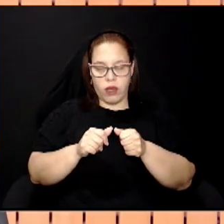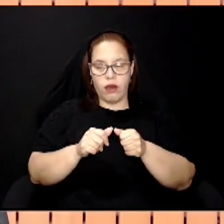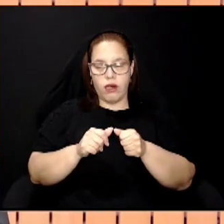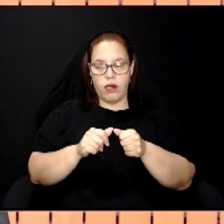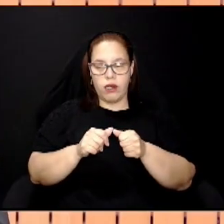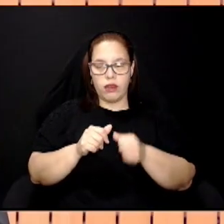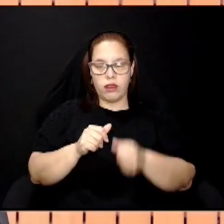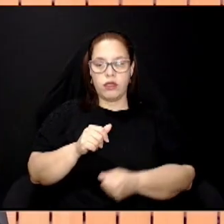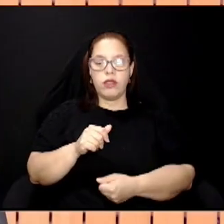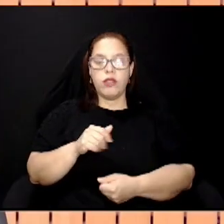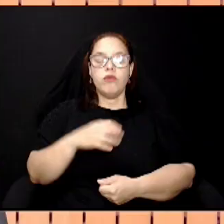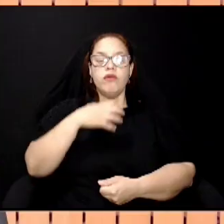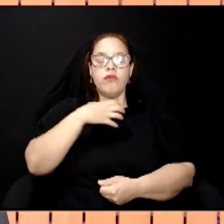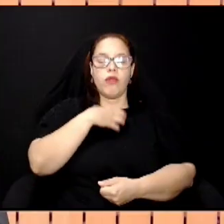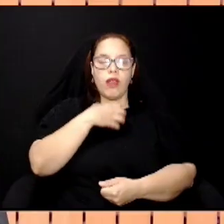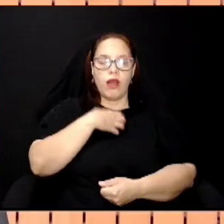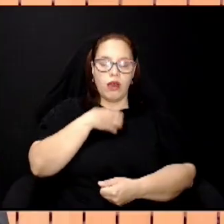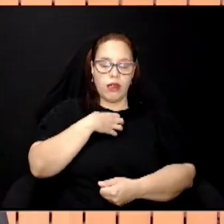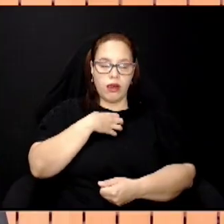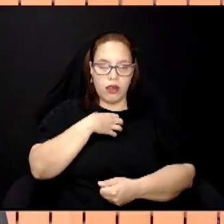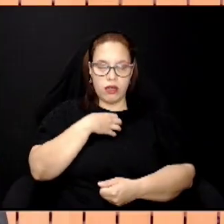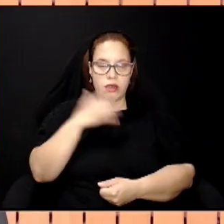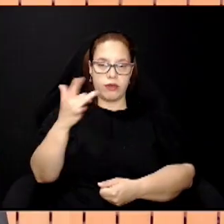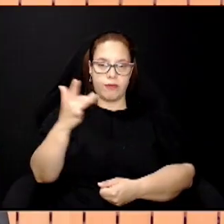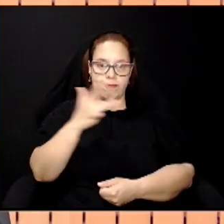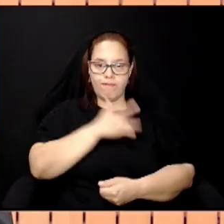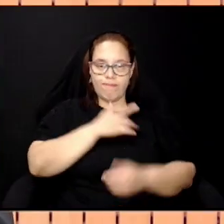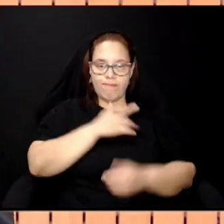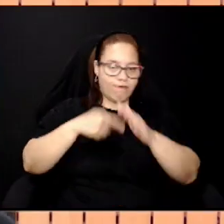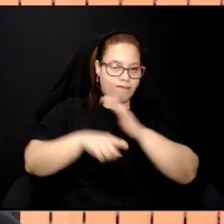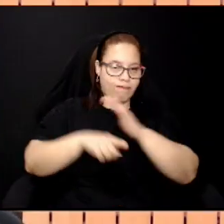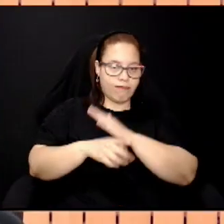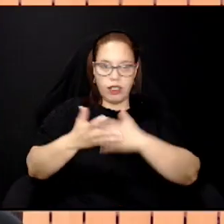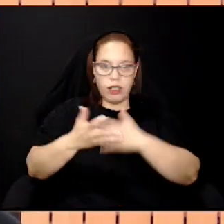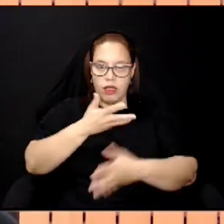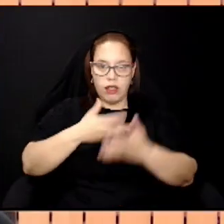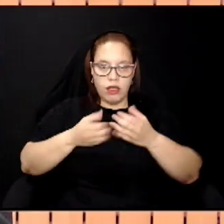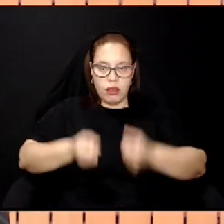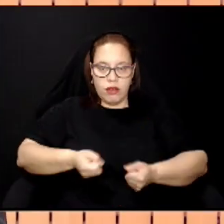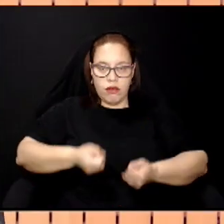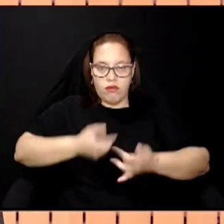tocou profundamente e carrego como expressão máxima